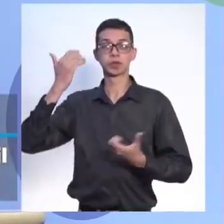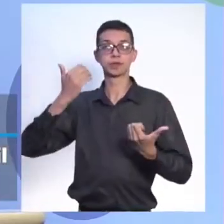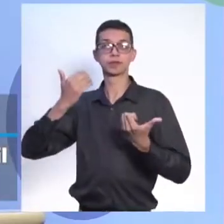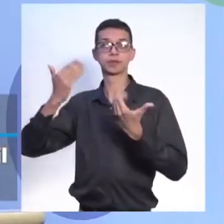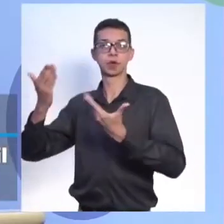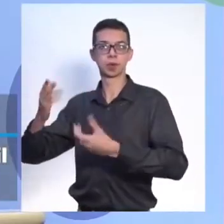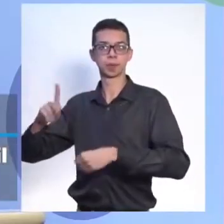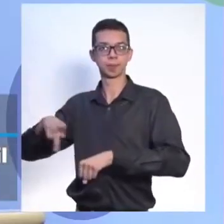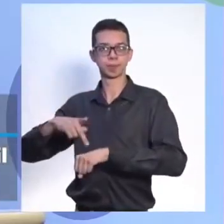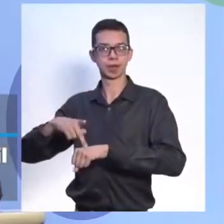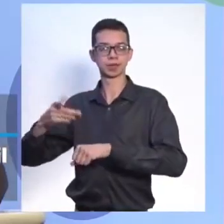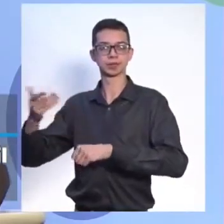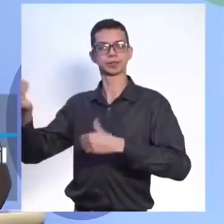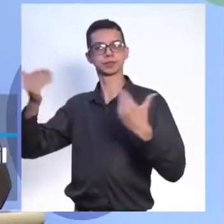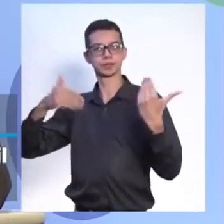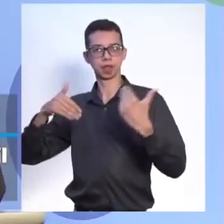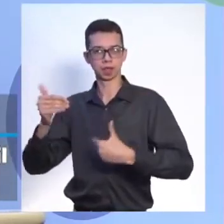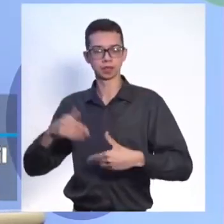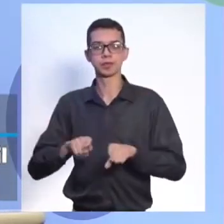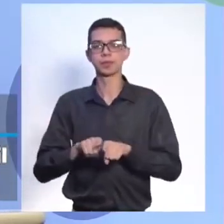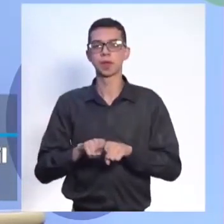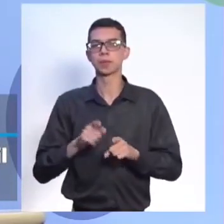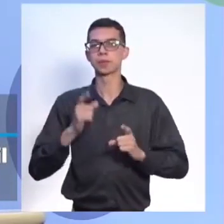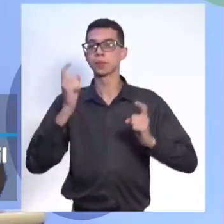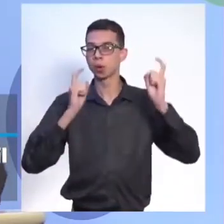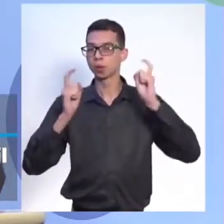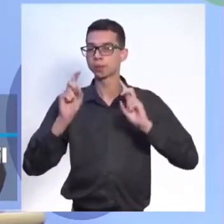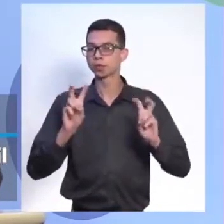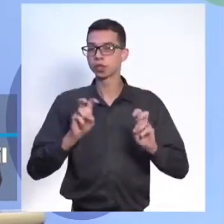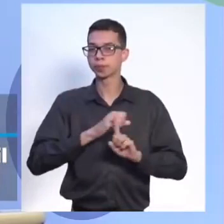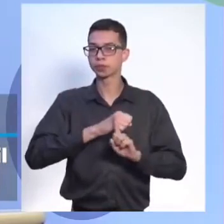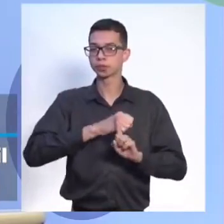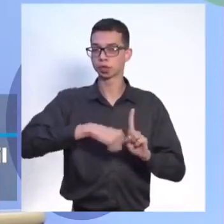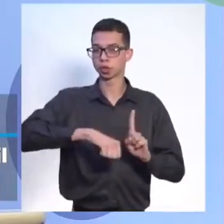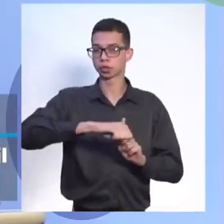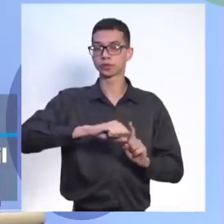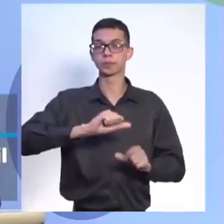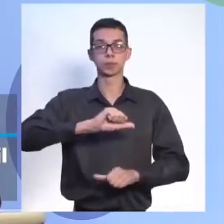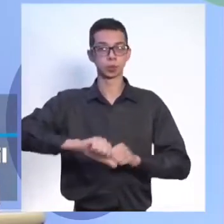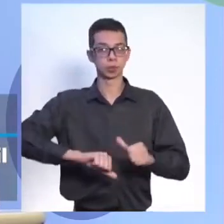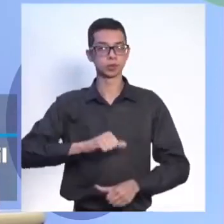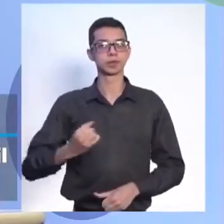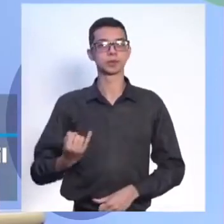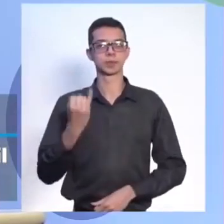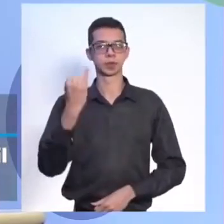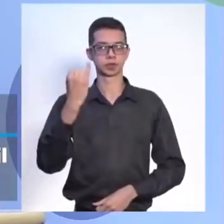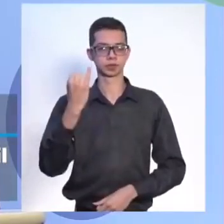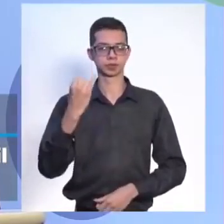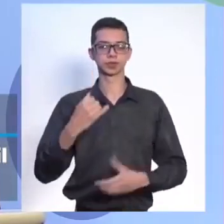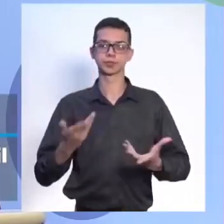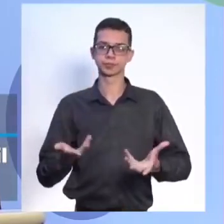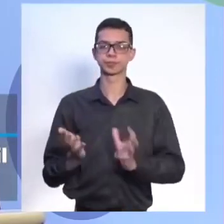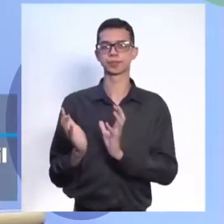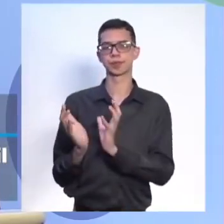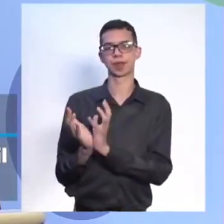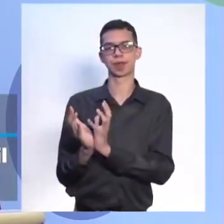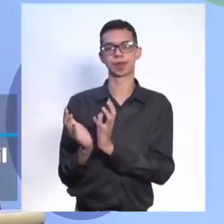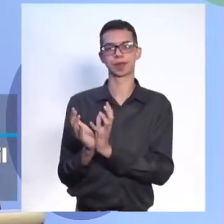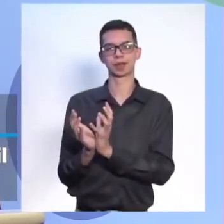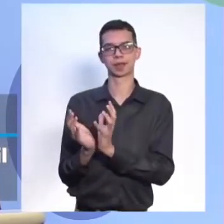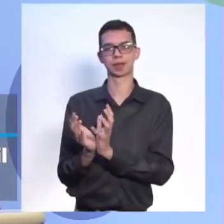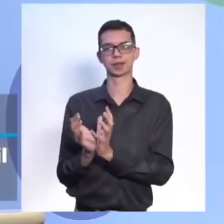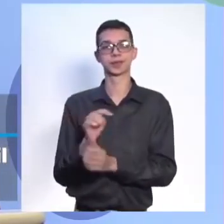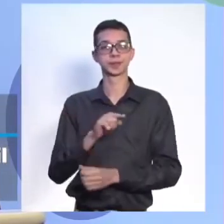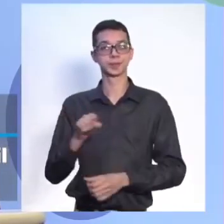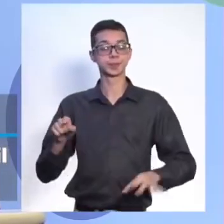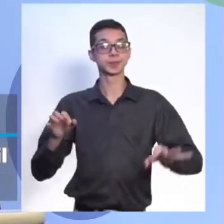menos com a questão social, de reformas importantes. Então, a galera aí está indo no